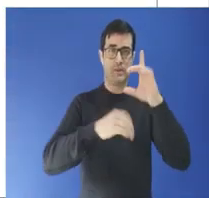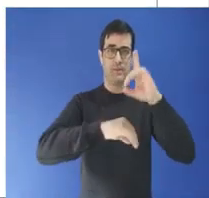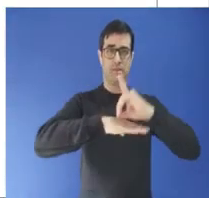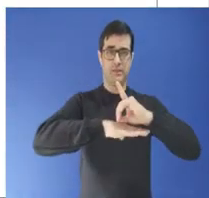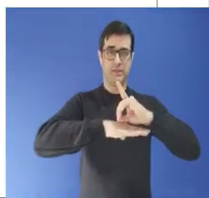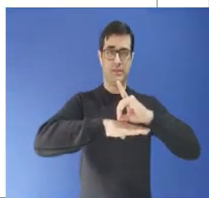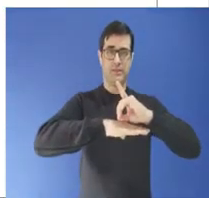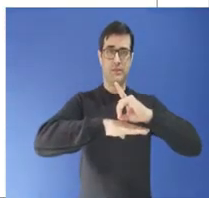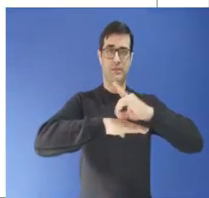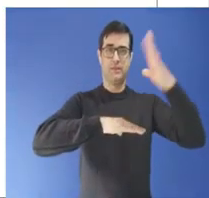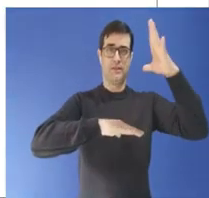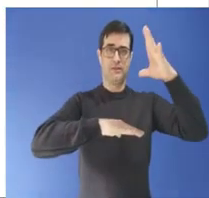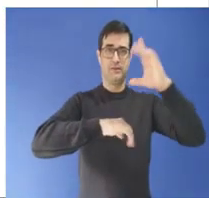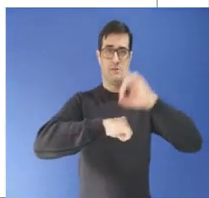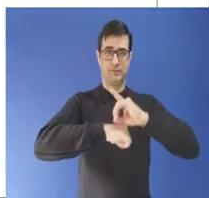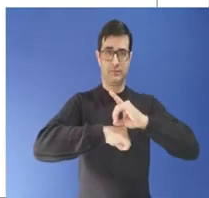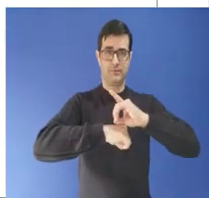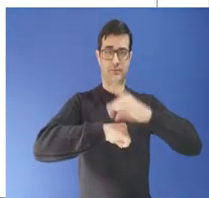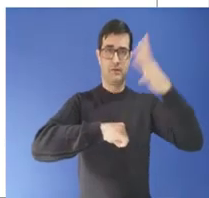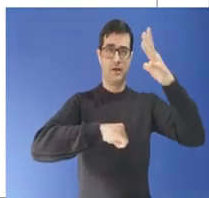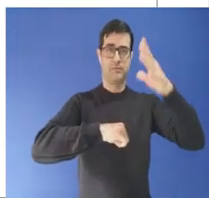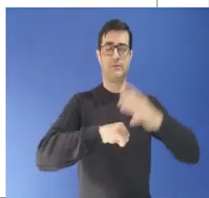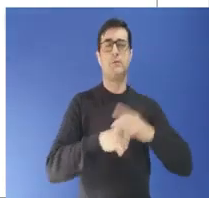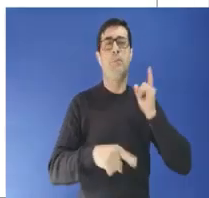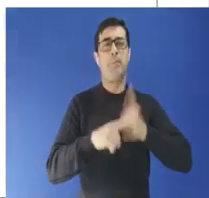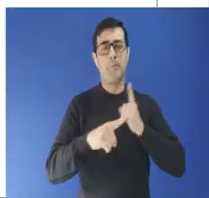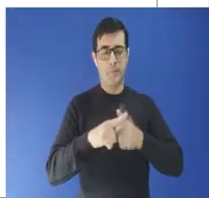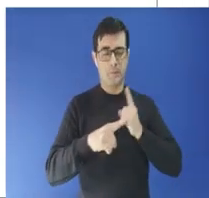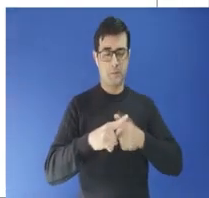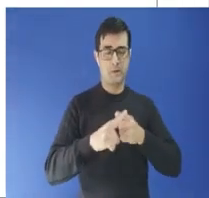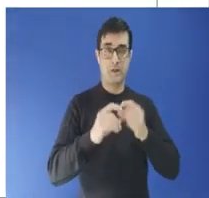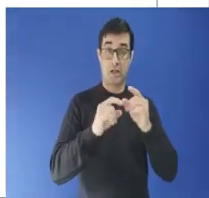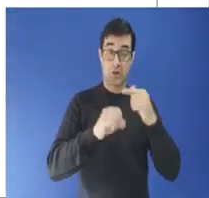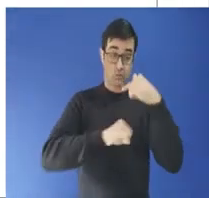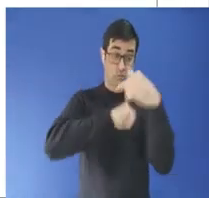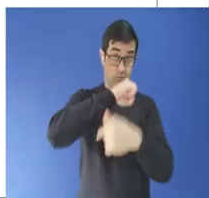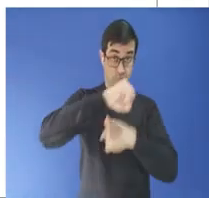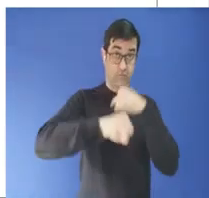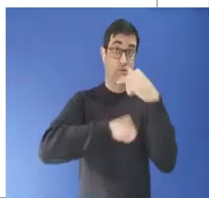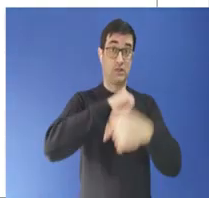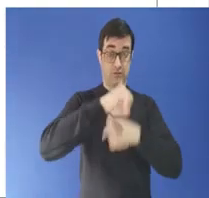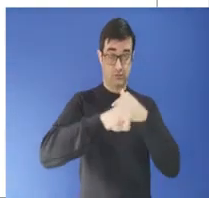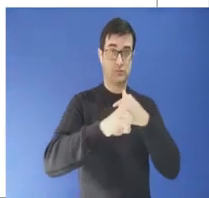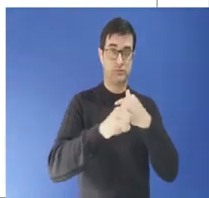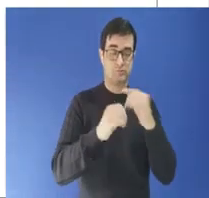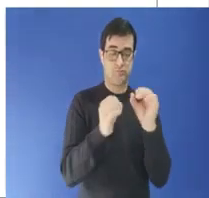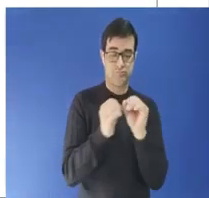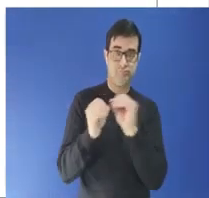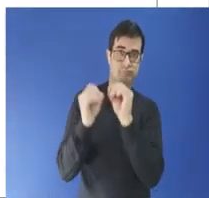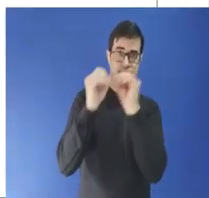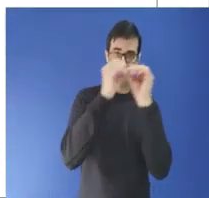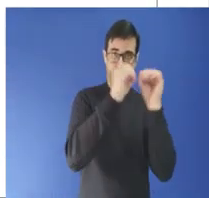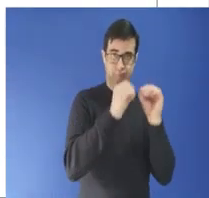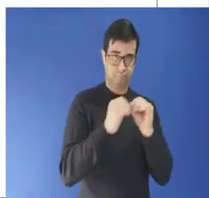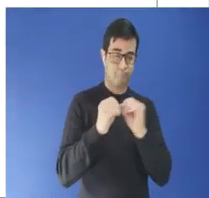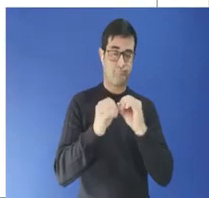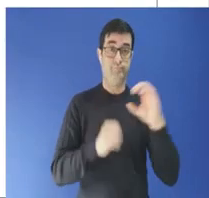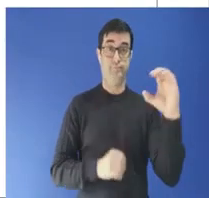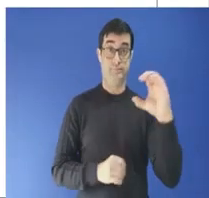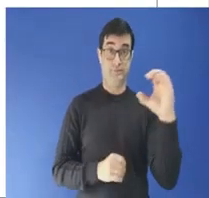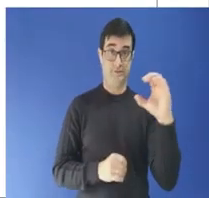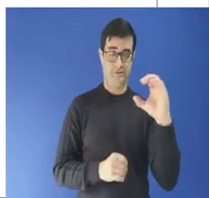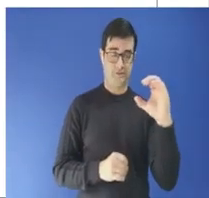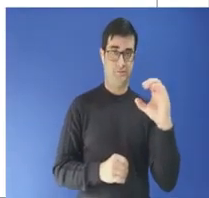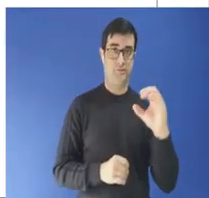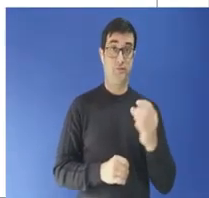estrutura extremamente rígida e dura. Isso porque os átomos de carbono, representados por essas bolinhas, estão ligados nas